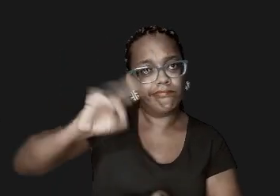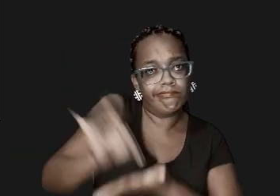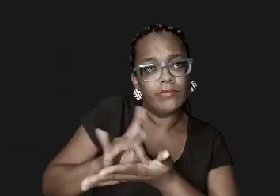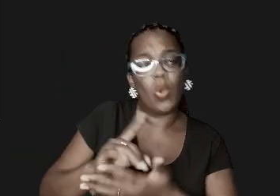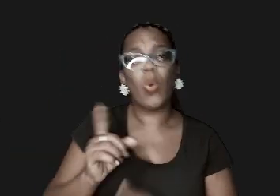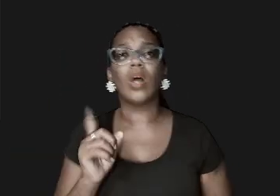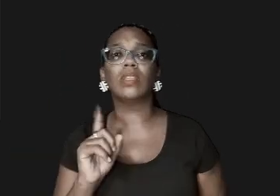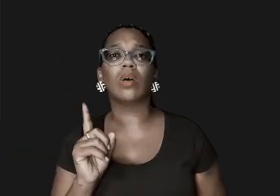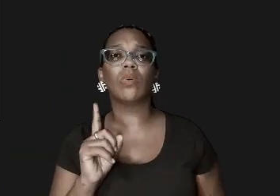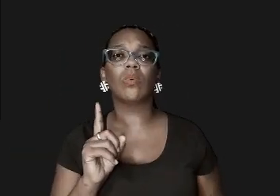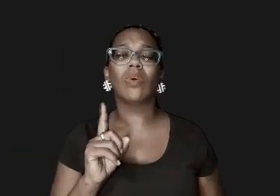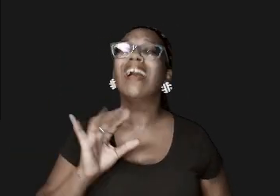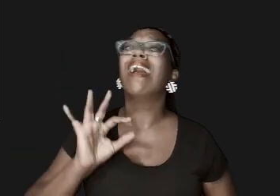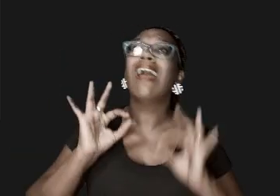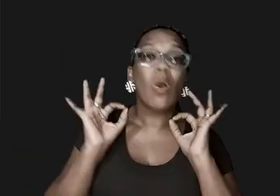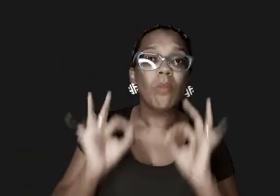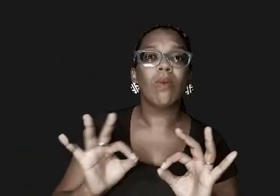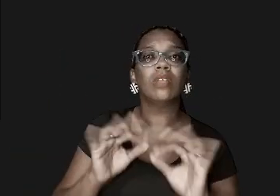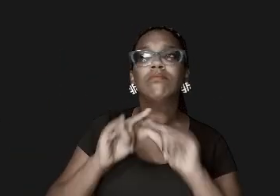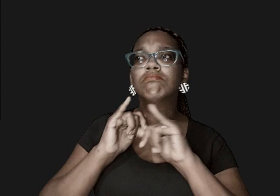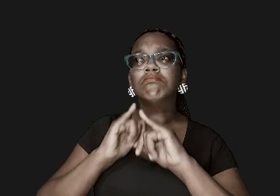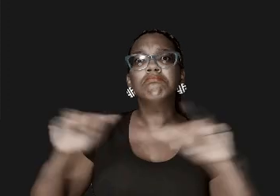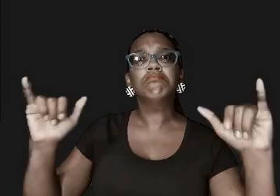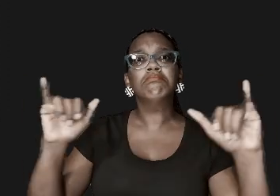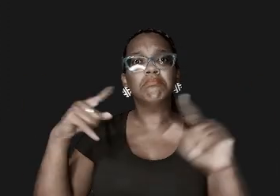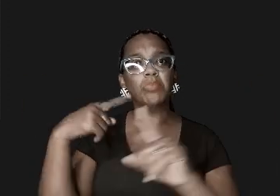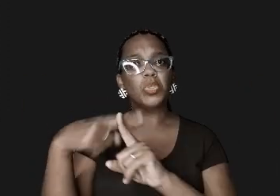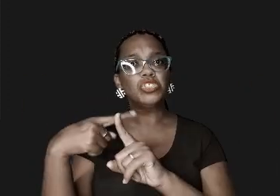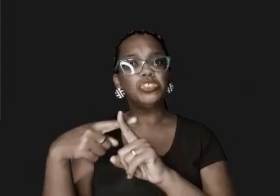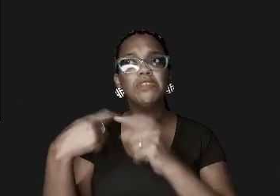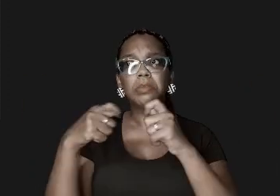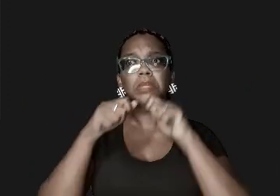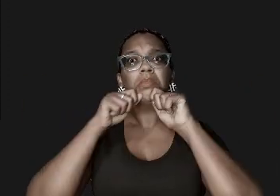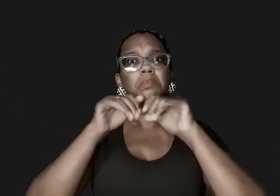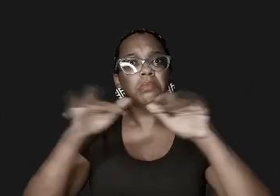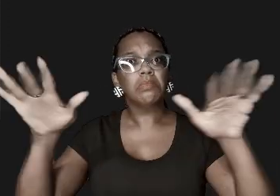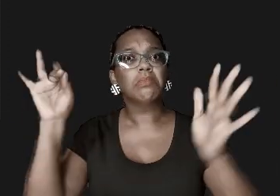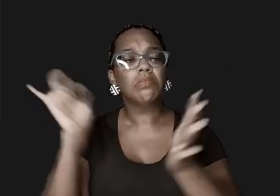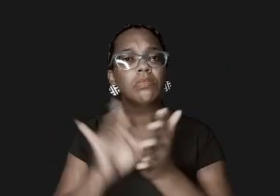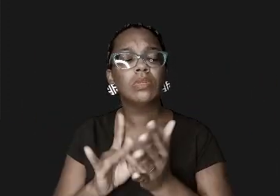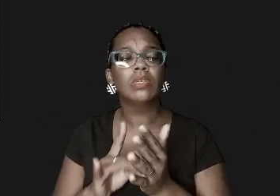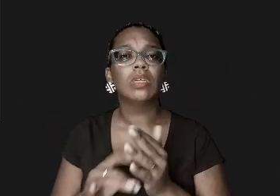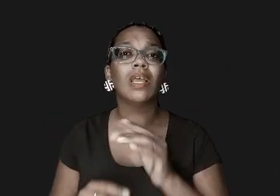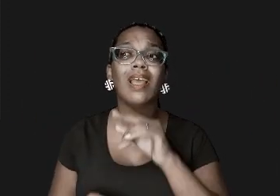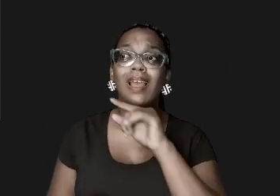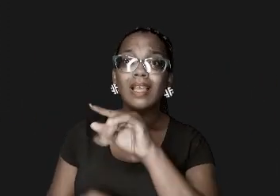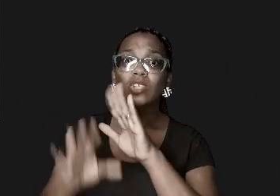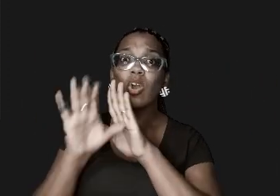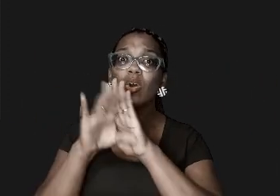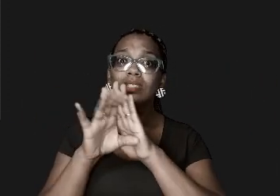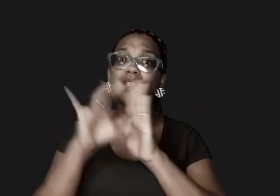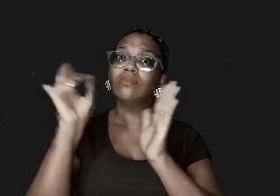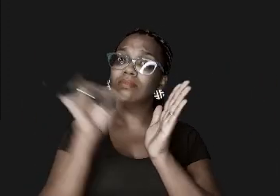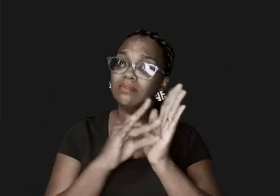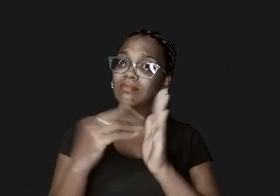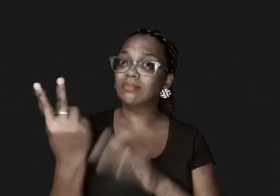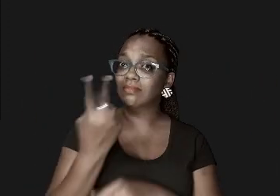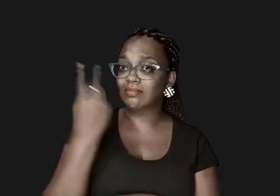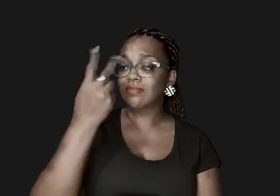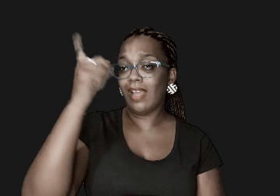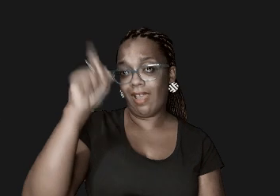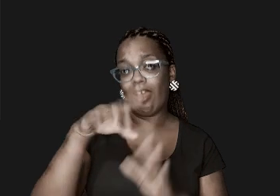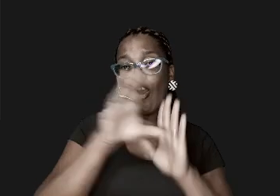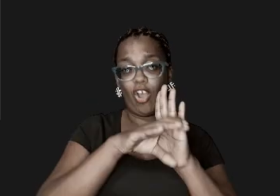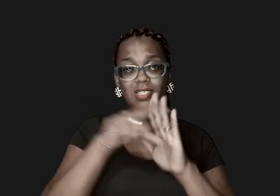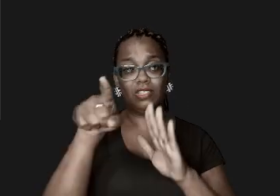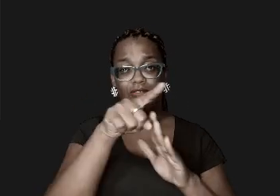era manipulação de preços se você dissesse que aqueles fatos relevantes eram legítimos ou não realmente era notícias positivas